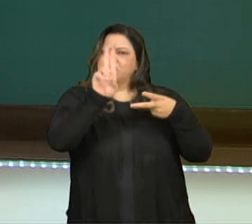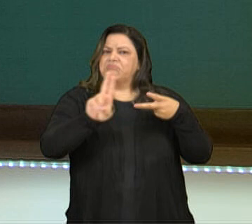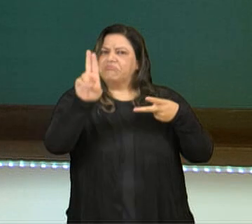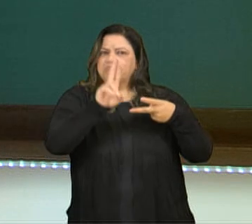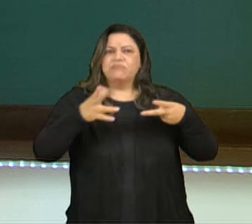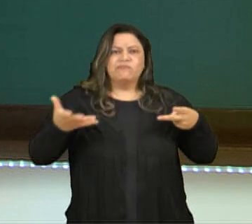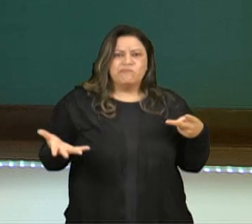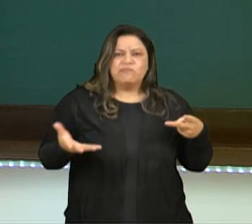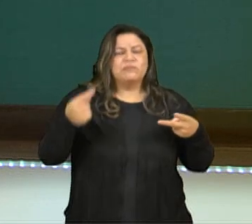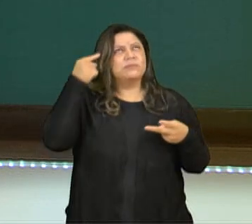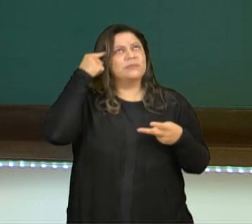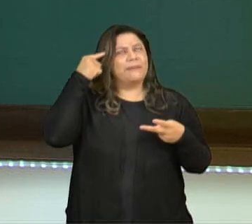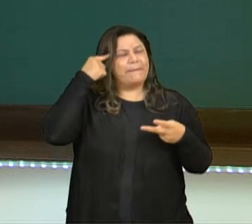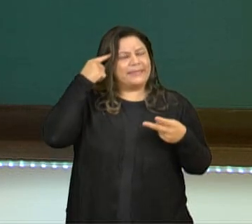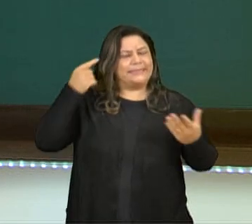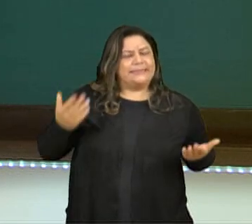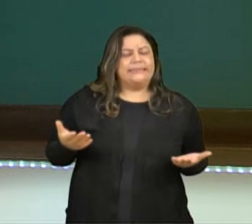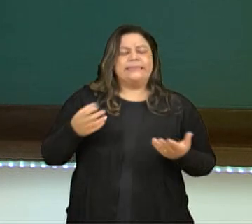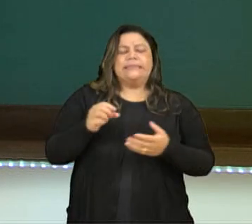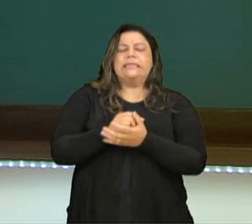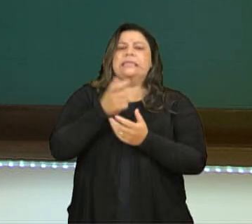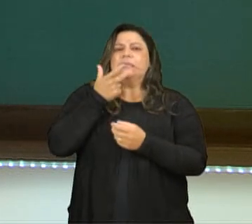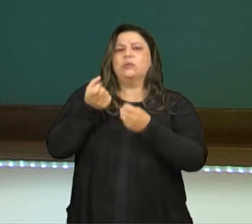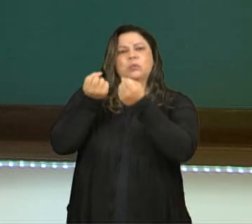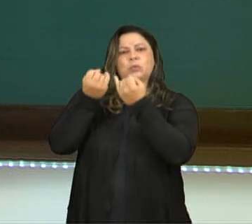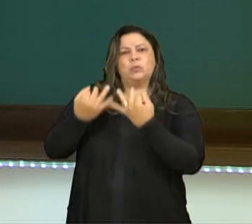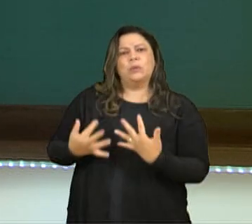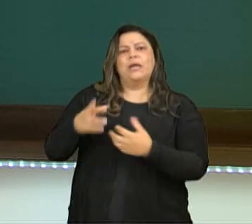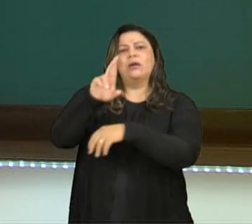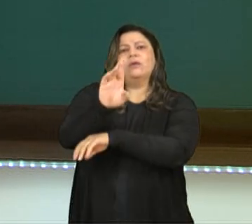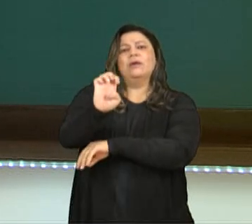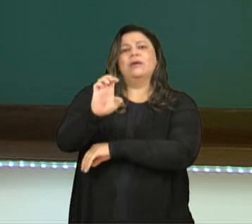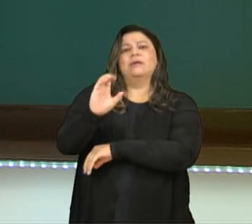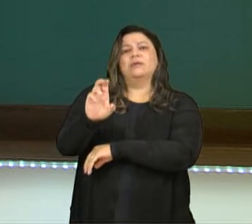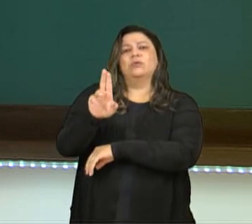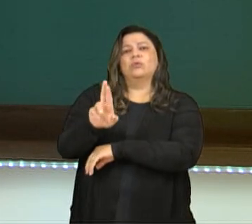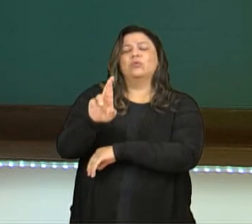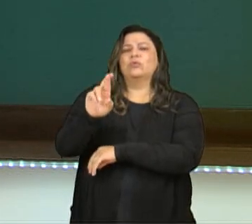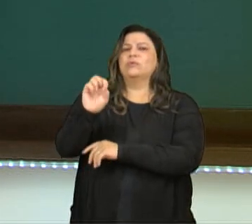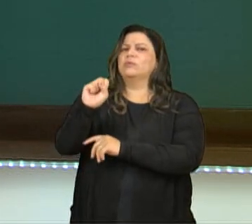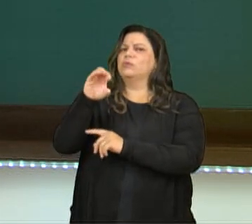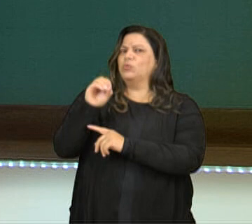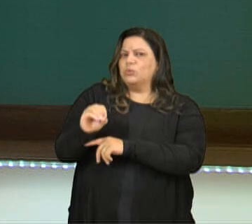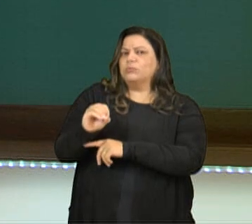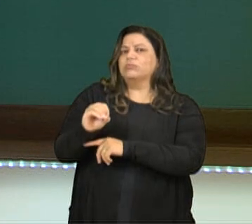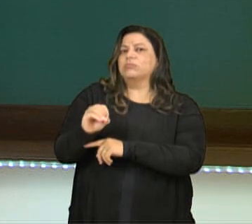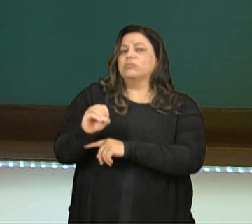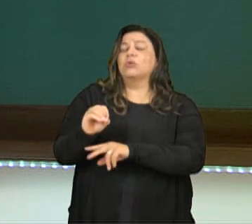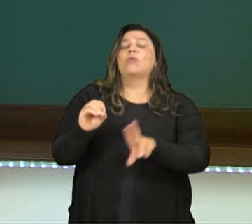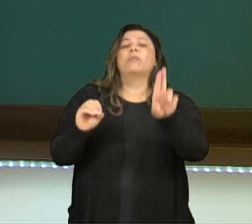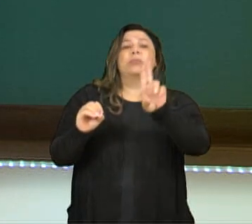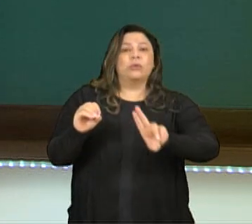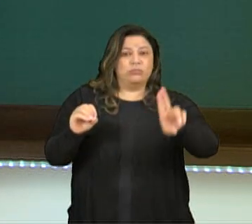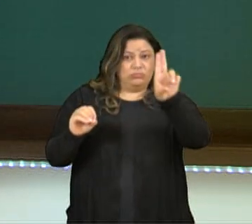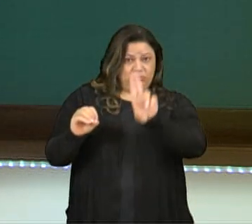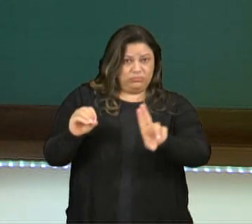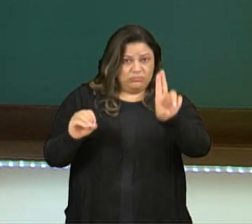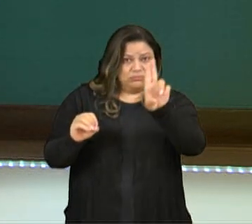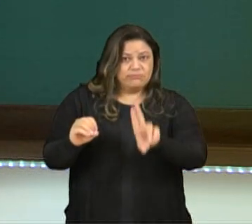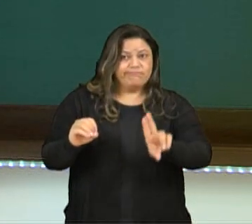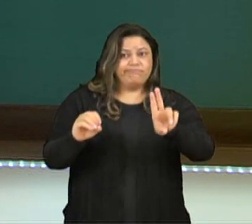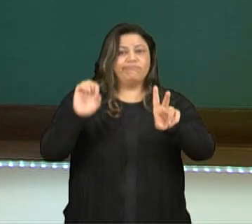utilizar? Vamos pensar juntos. Quando eu digo recurso, é algo que pode ser utilizado